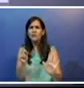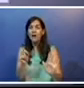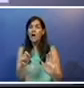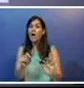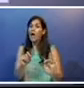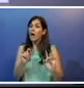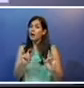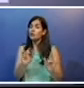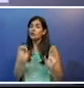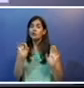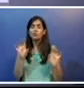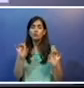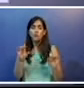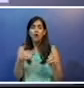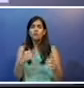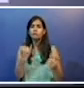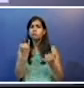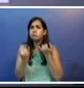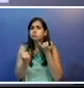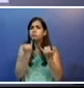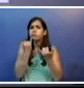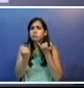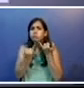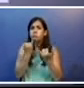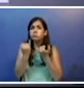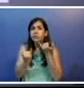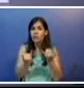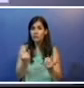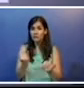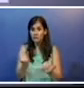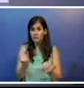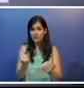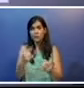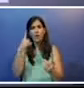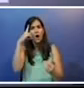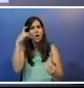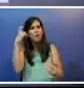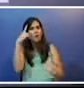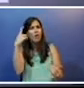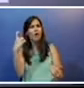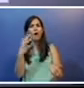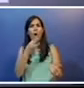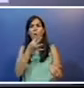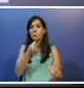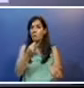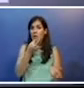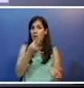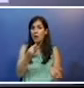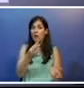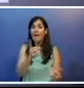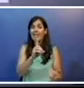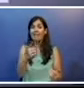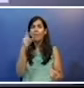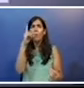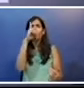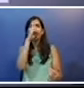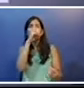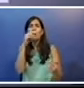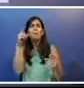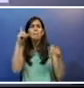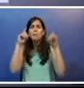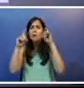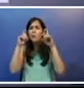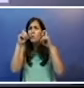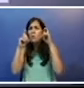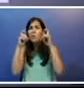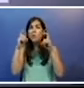porque ela apenas expõe e ela não argumenta. É quando se deseja expor ideias ou opiniões sem se preocupar, sem a preocupação de levar o